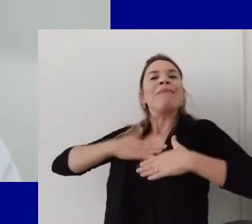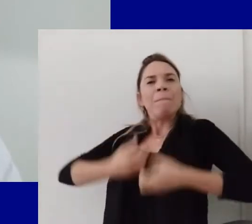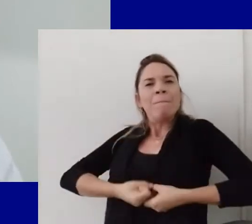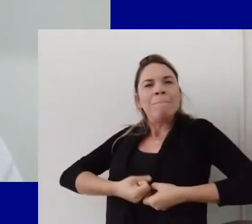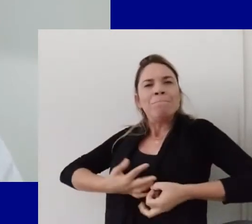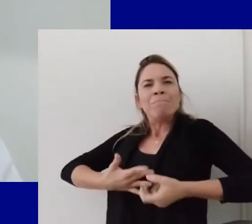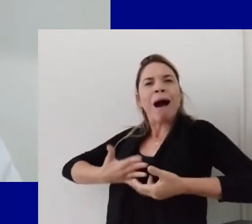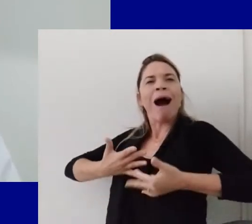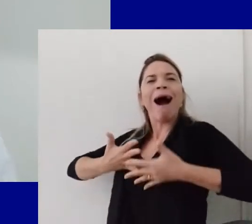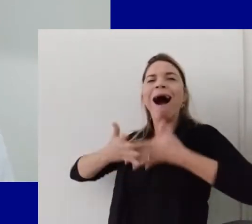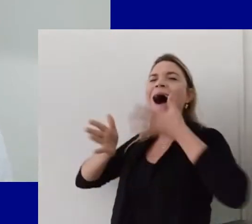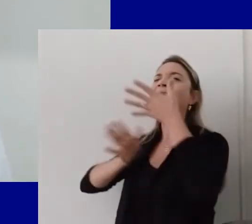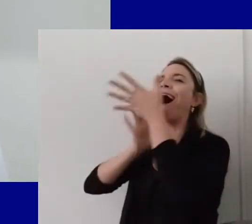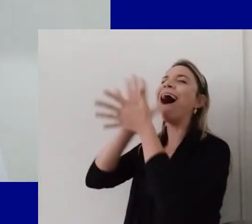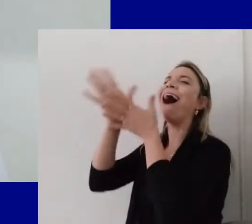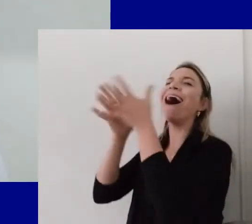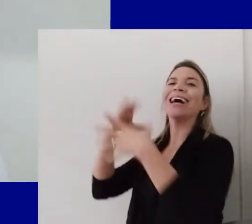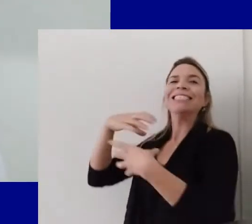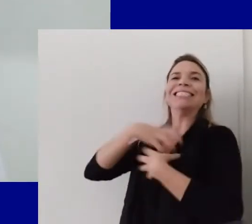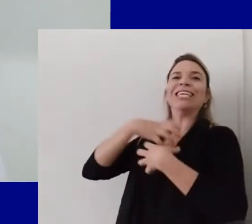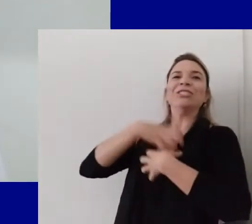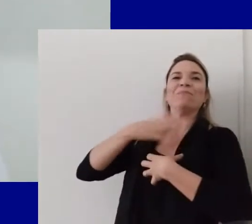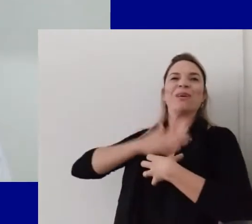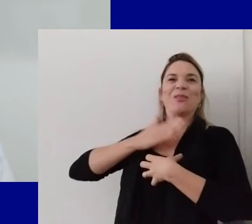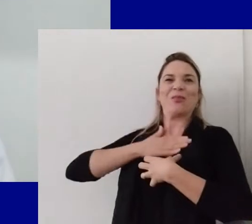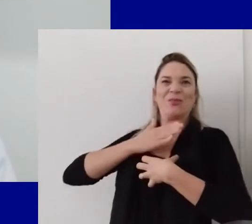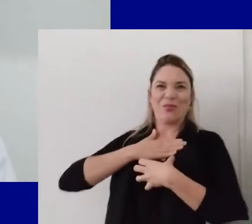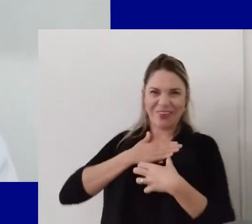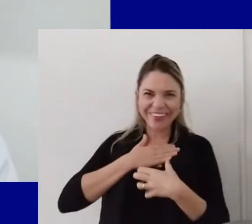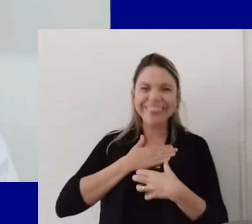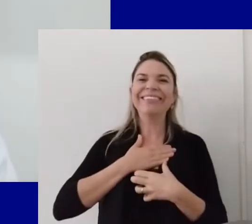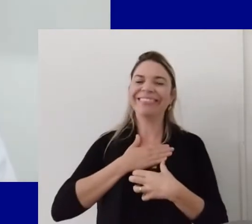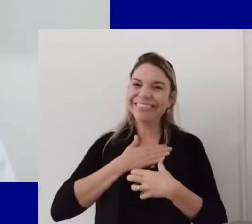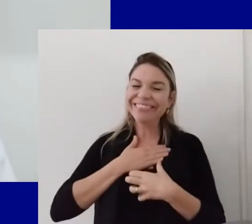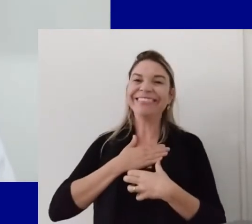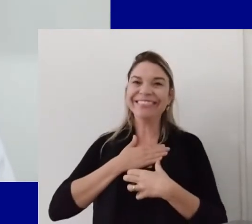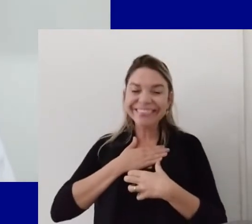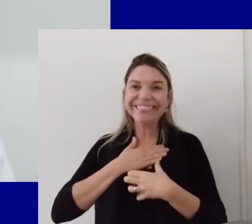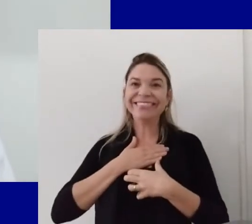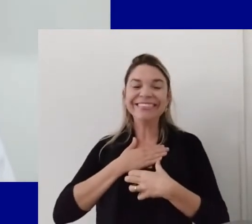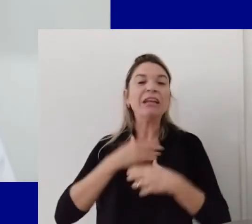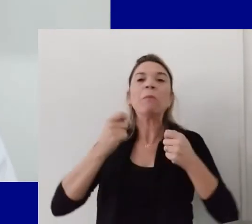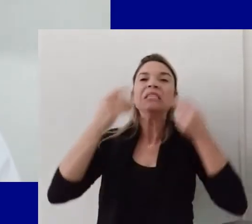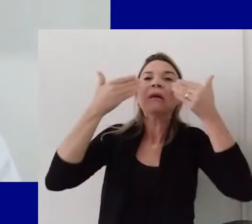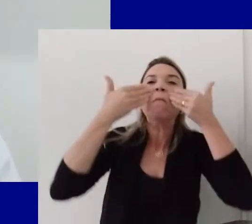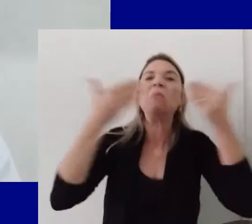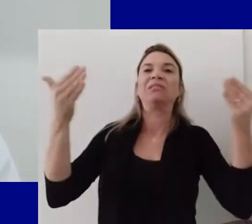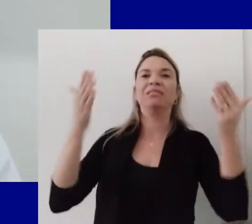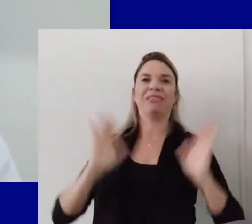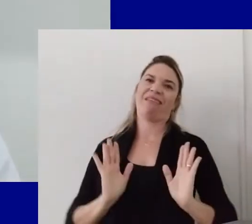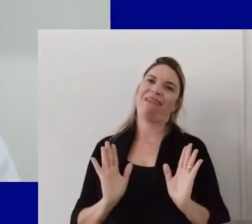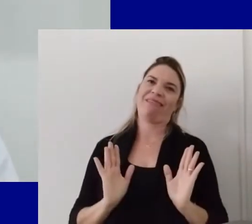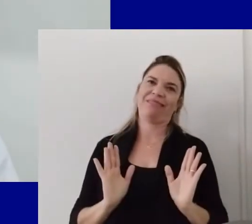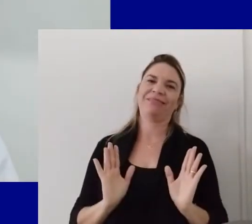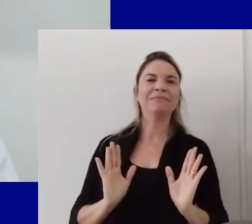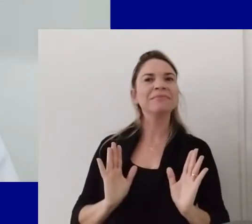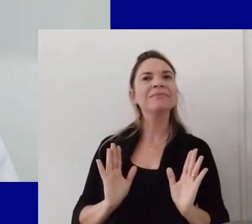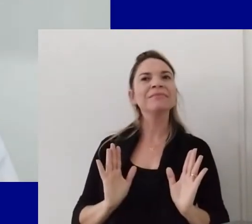a oração precisa ser pessoal, porque os gentios, os